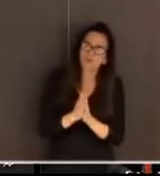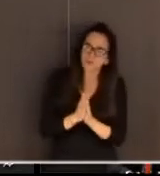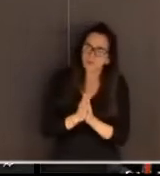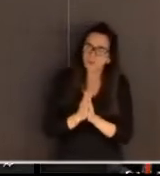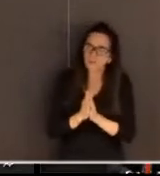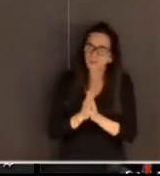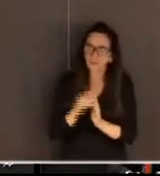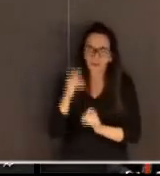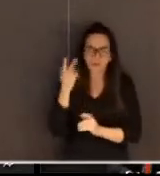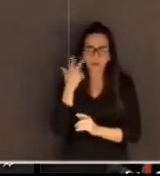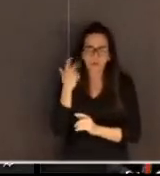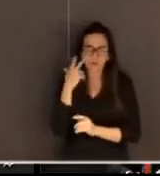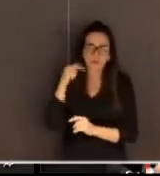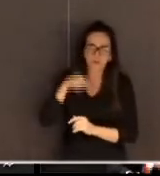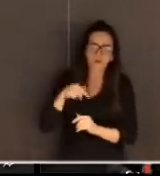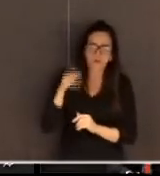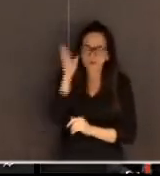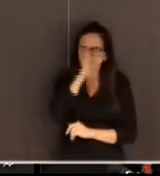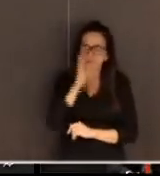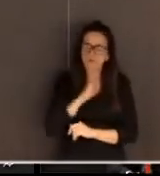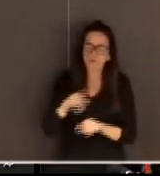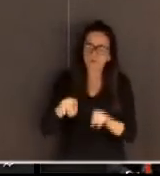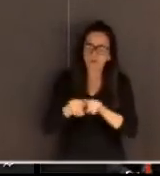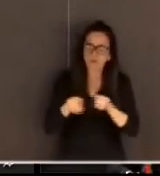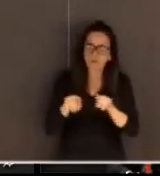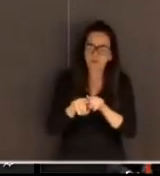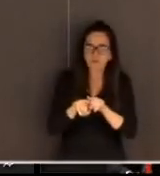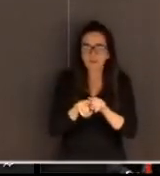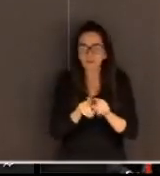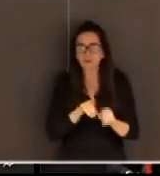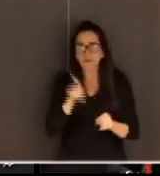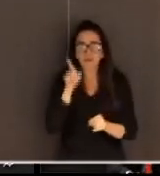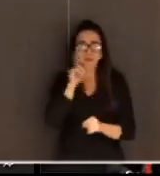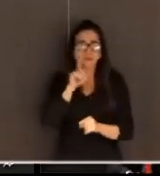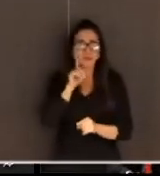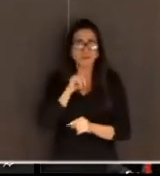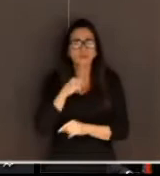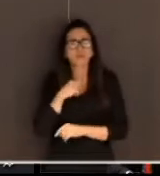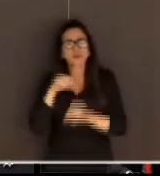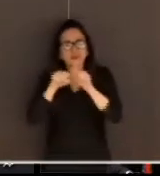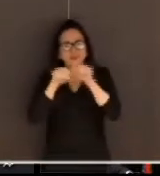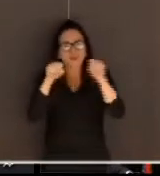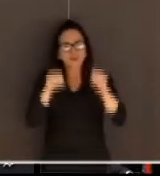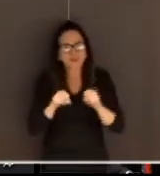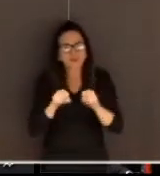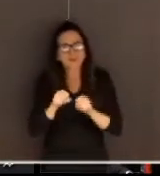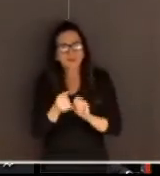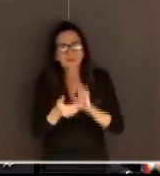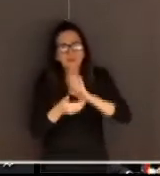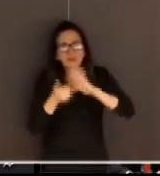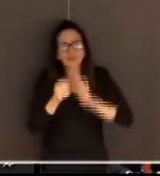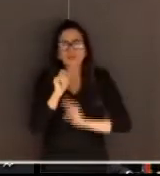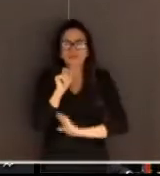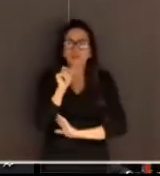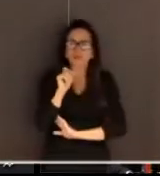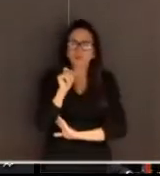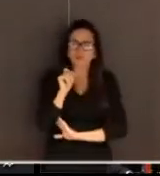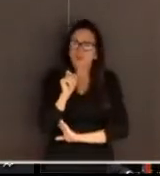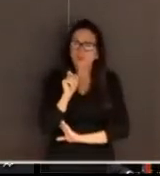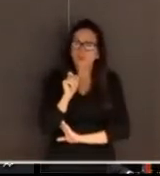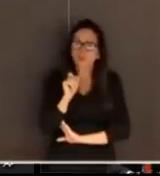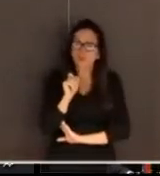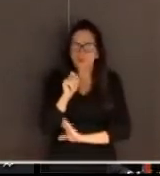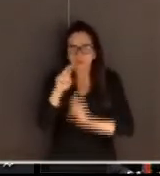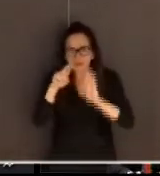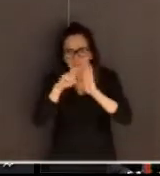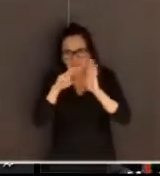também. Mas o sistema anglo-americano tem um outro sistema de exclusão probatória, que são chamados de